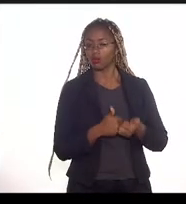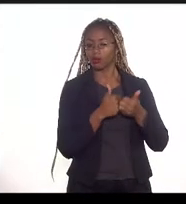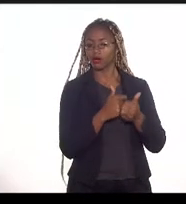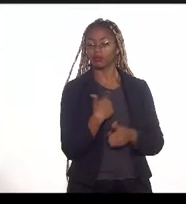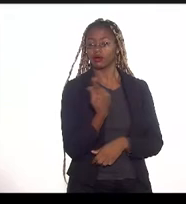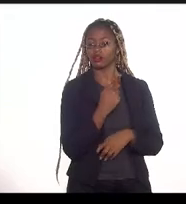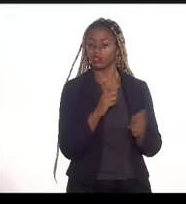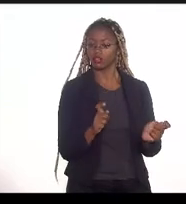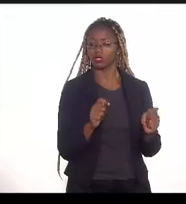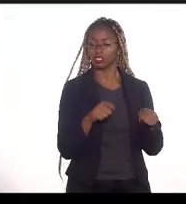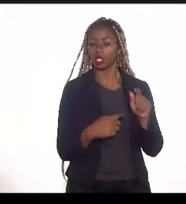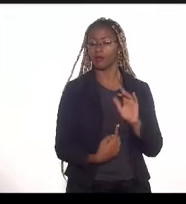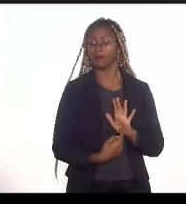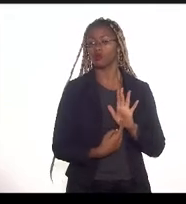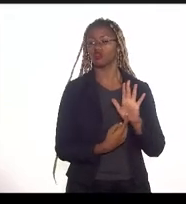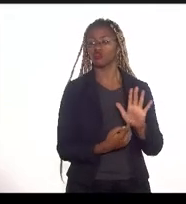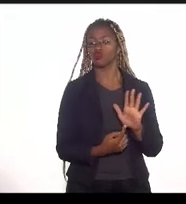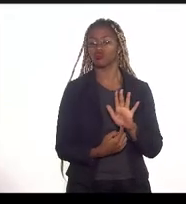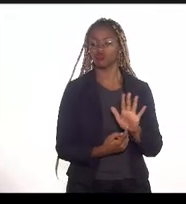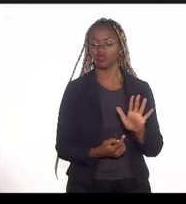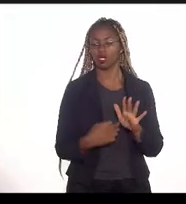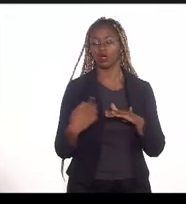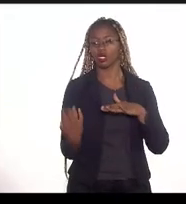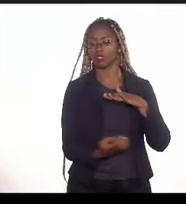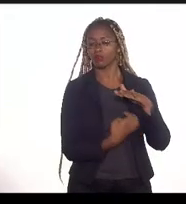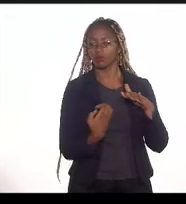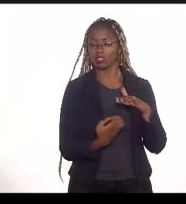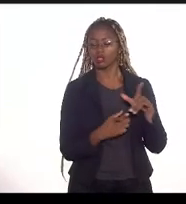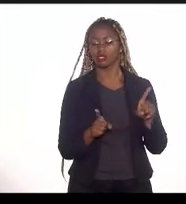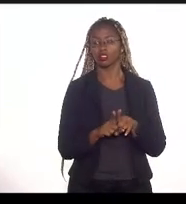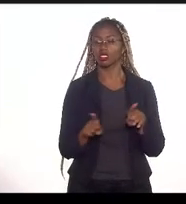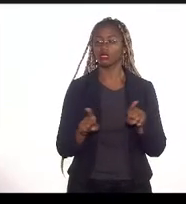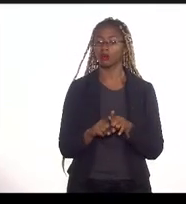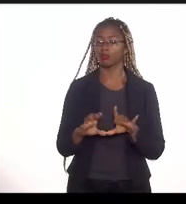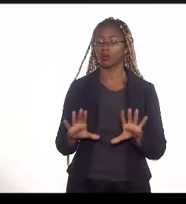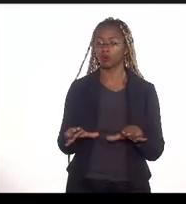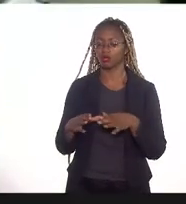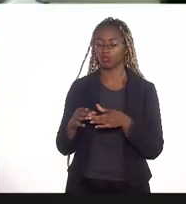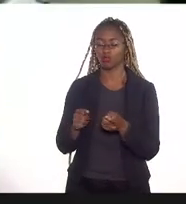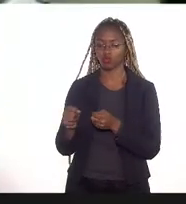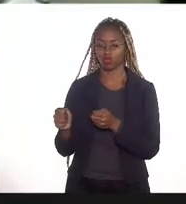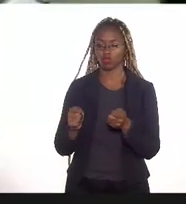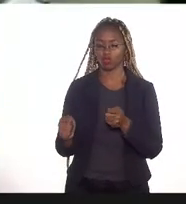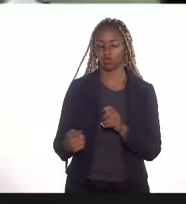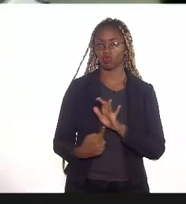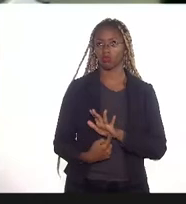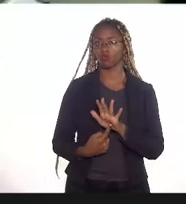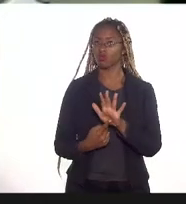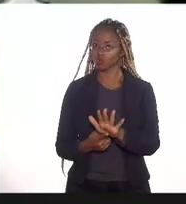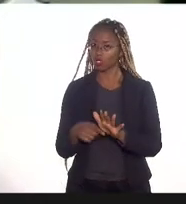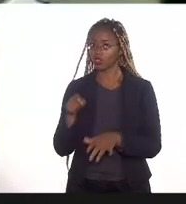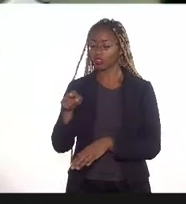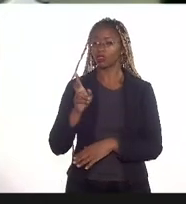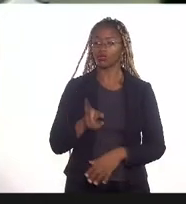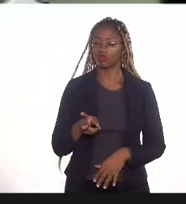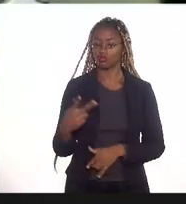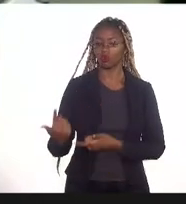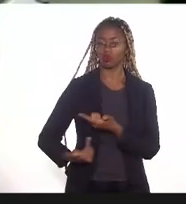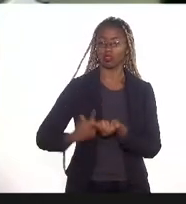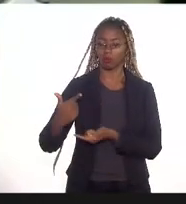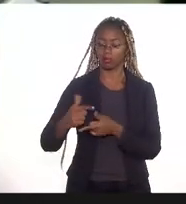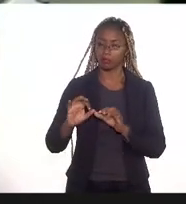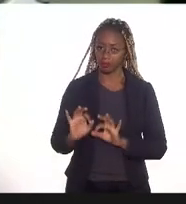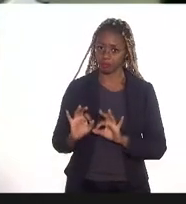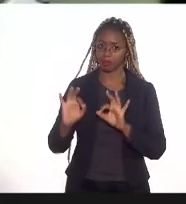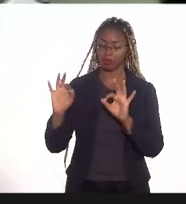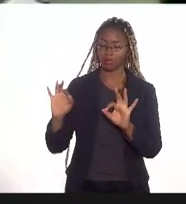possa sinalizar tanto à empresa quanto aos órgãos de controle se aquela empresa ela está caminhando bem ou se